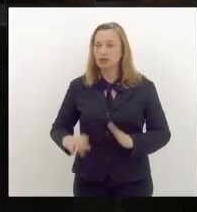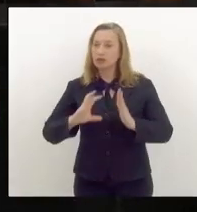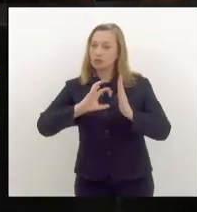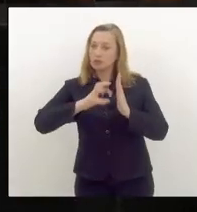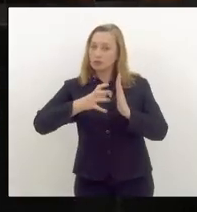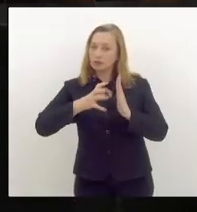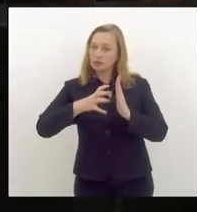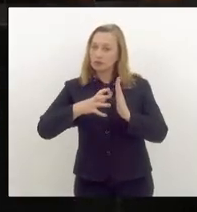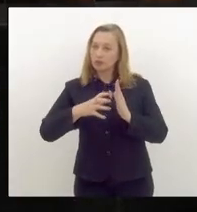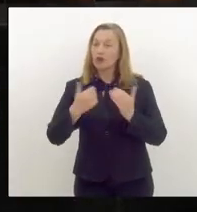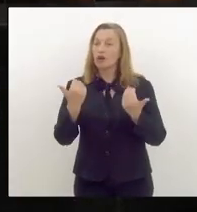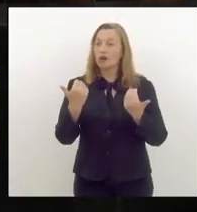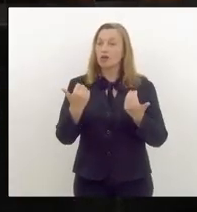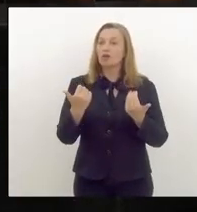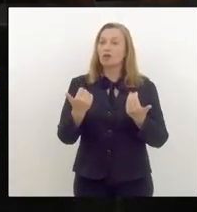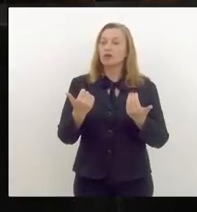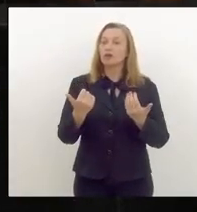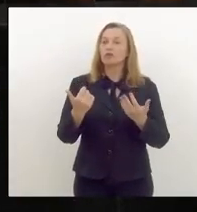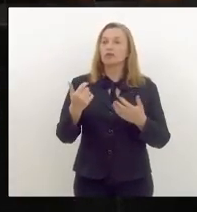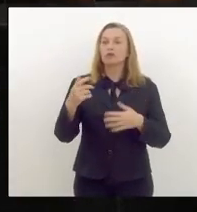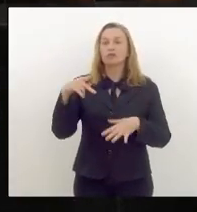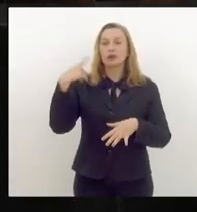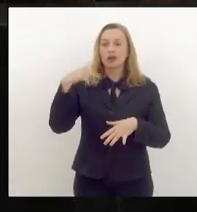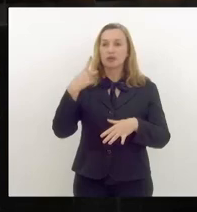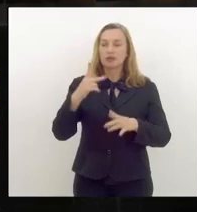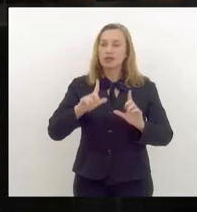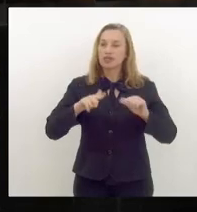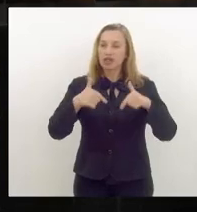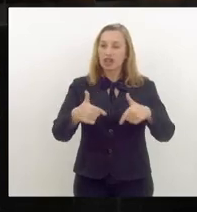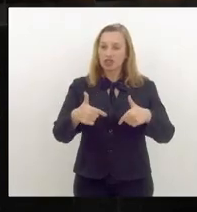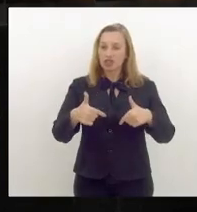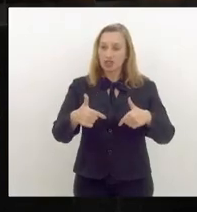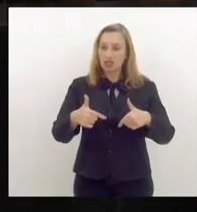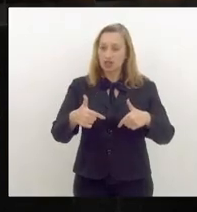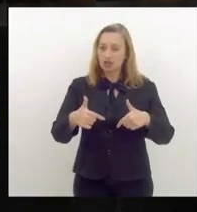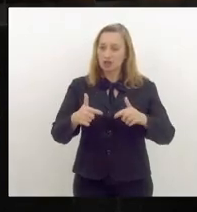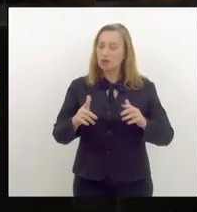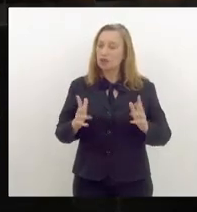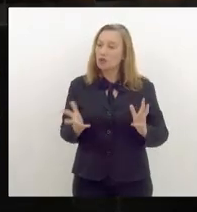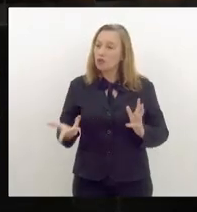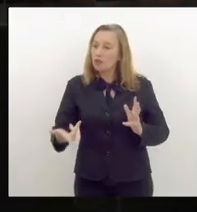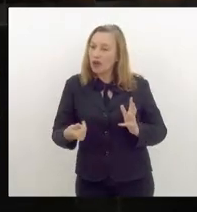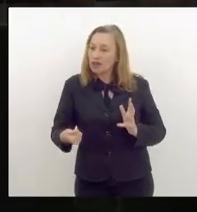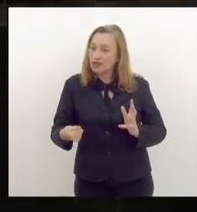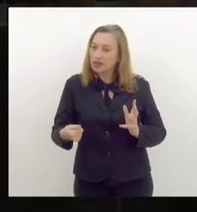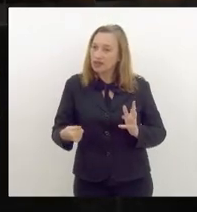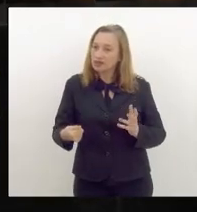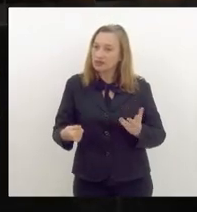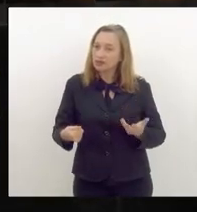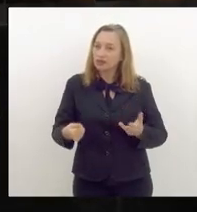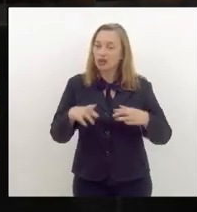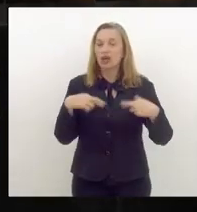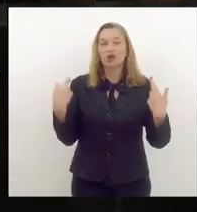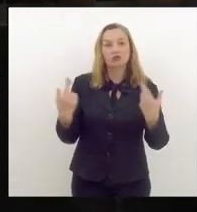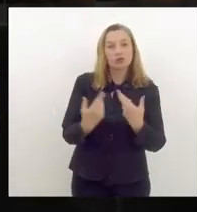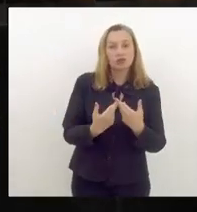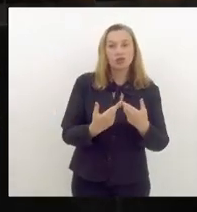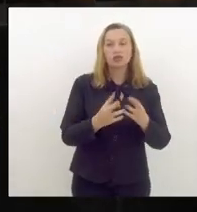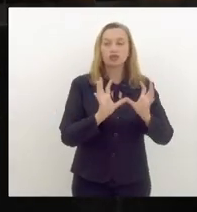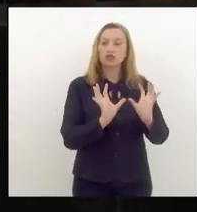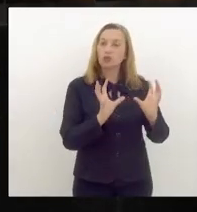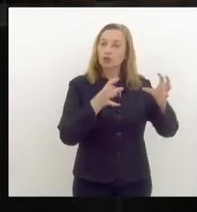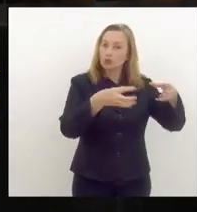Parlamento tem que funcionar na sua Plenitude Isto é reuniões de